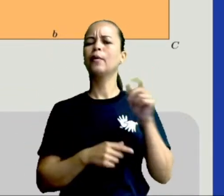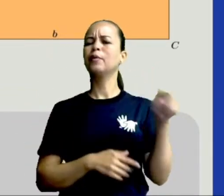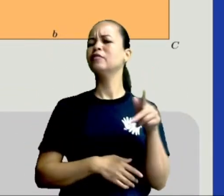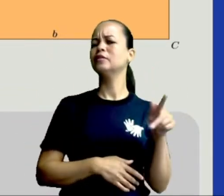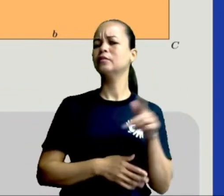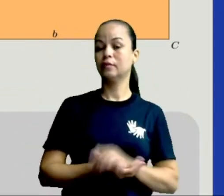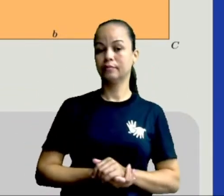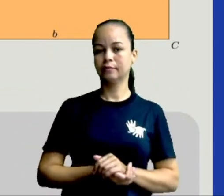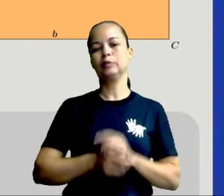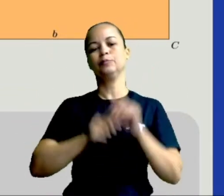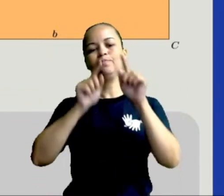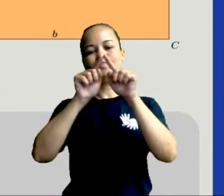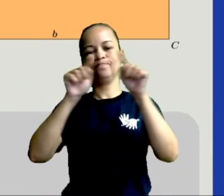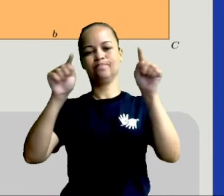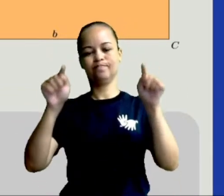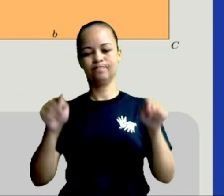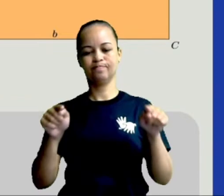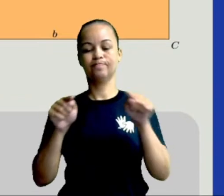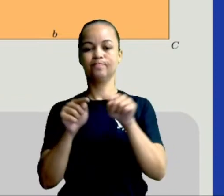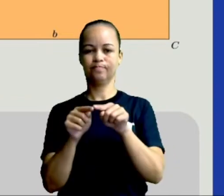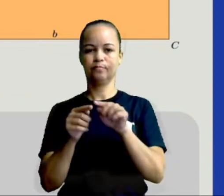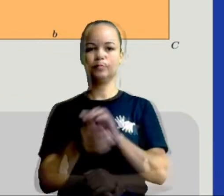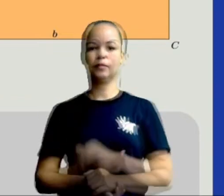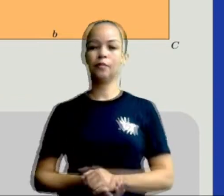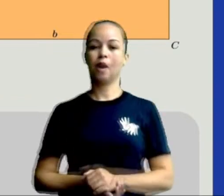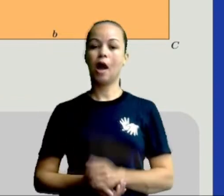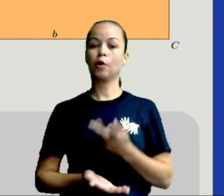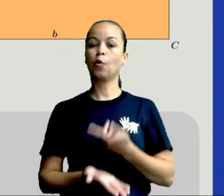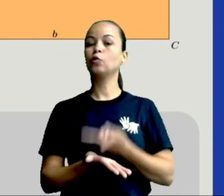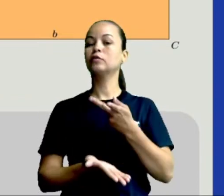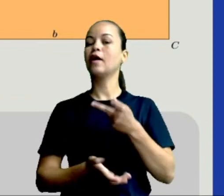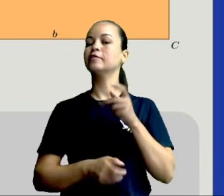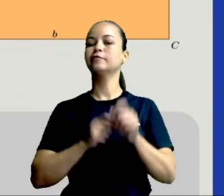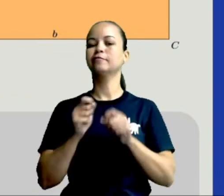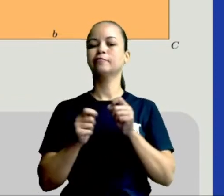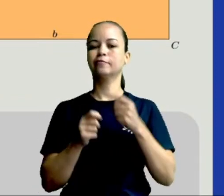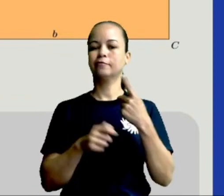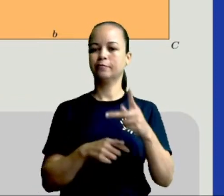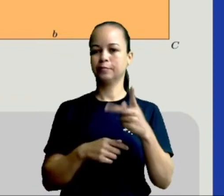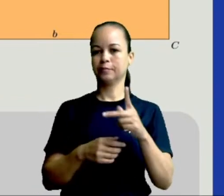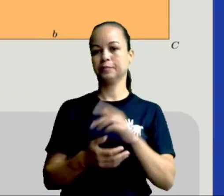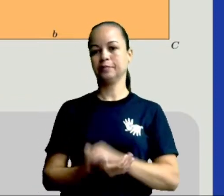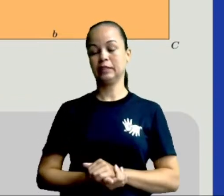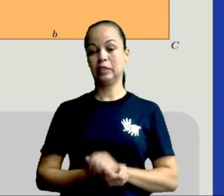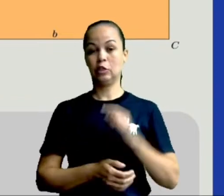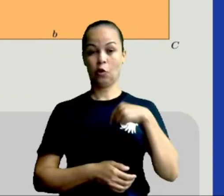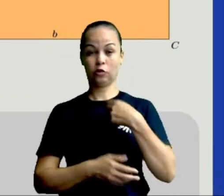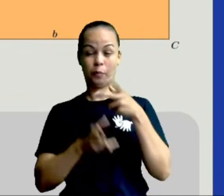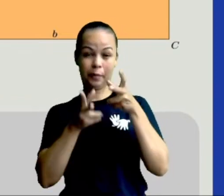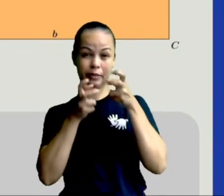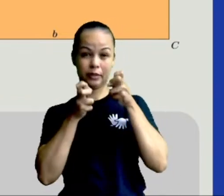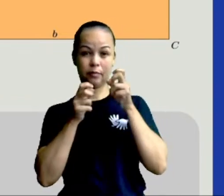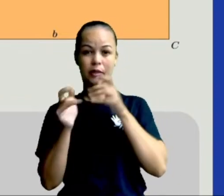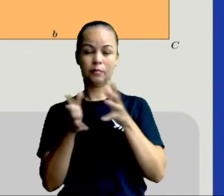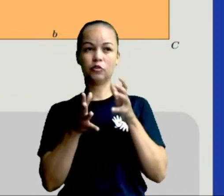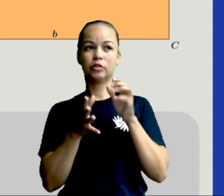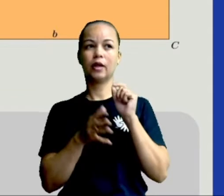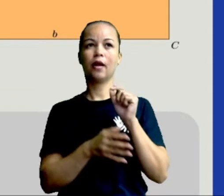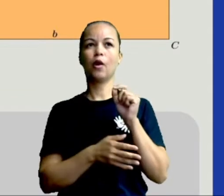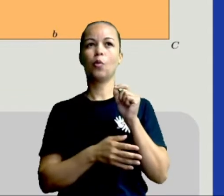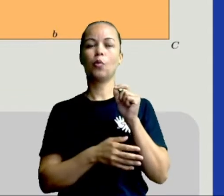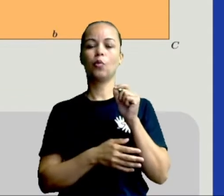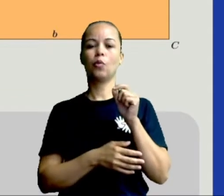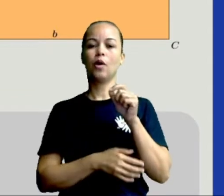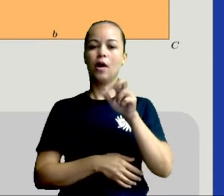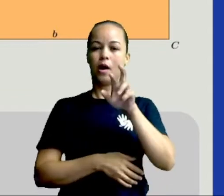né? Então, o que é que ocorre aí? Né? O que é que a gente pode perceber? A gente percebe aí no retângulo